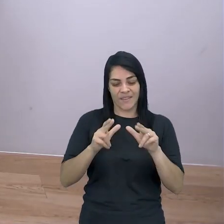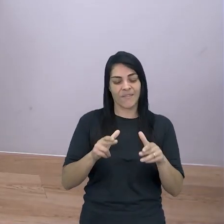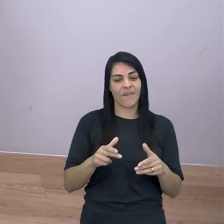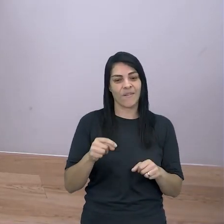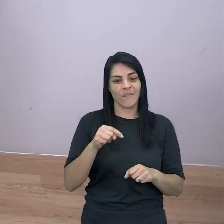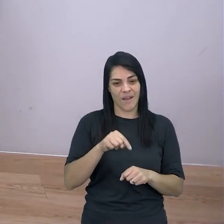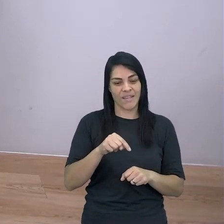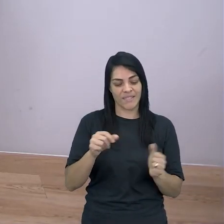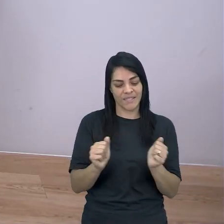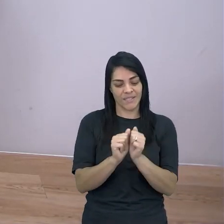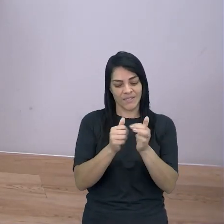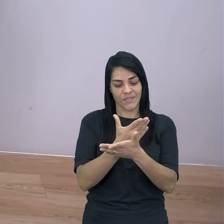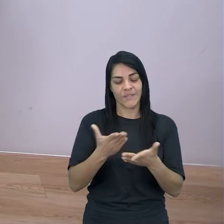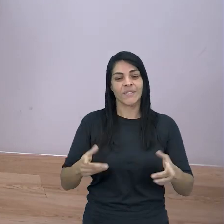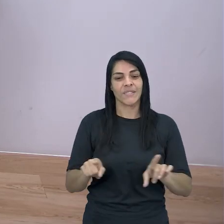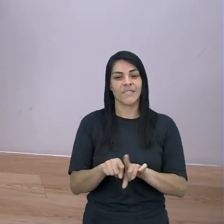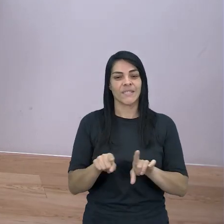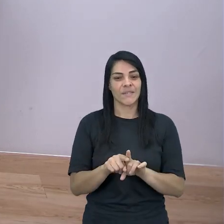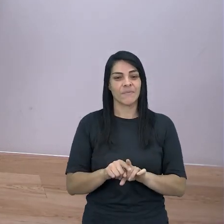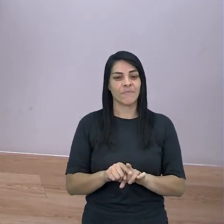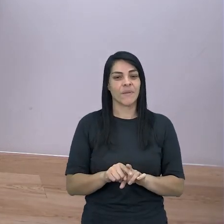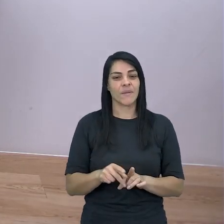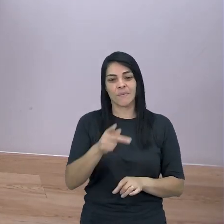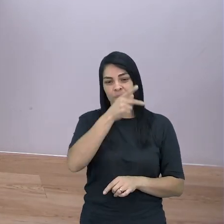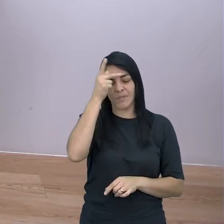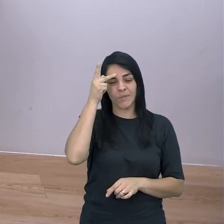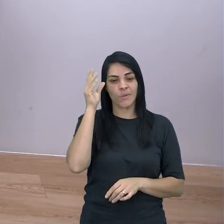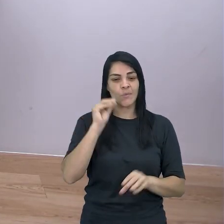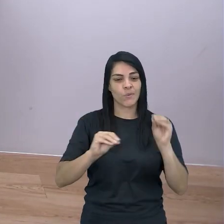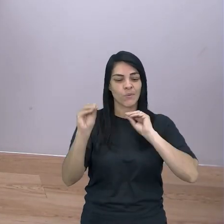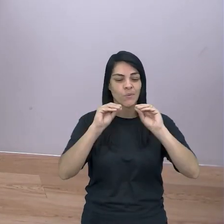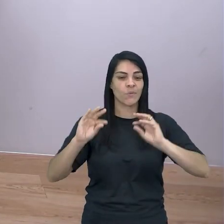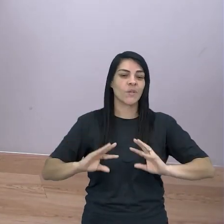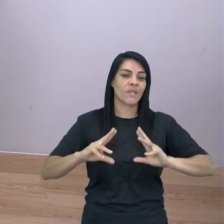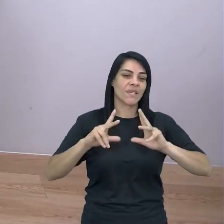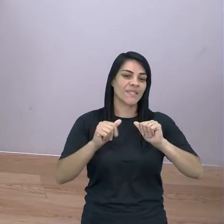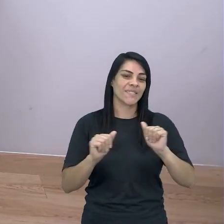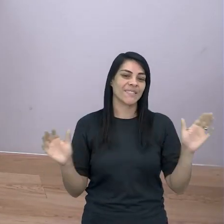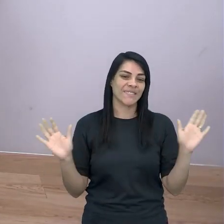também. Legal. Gente, grande beijo a todos.